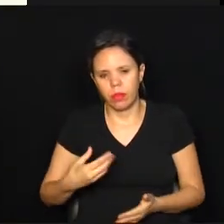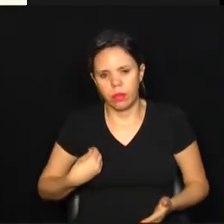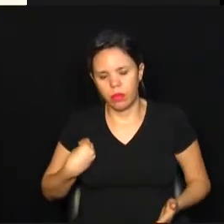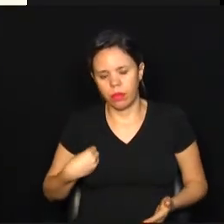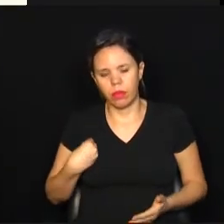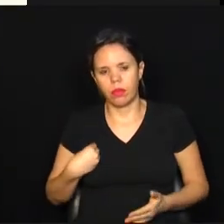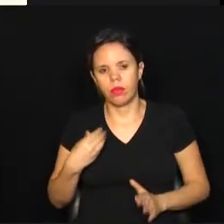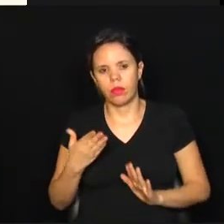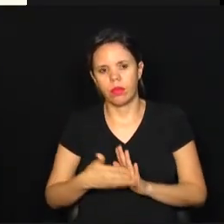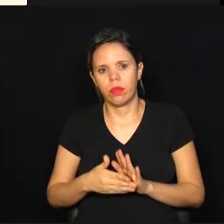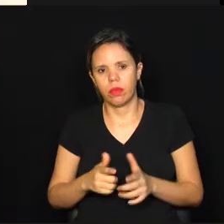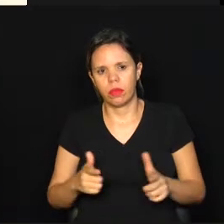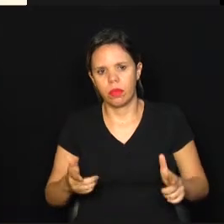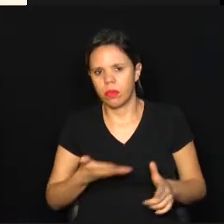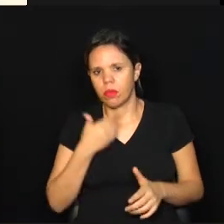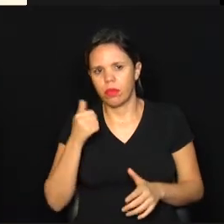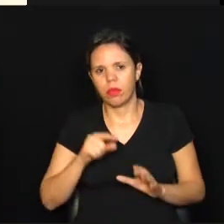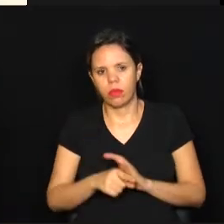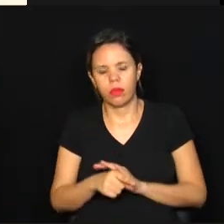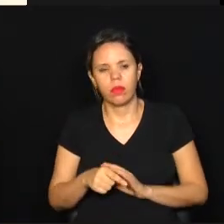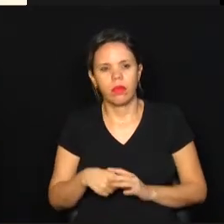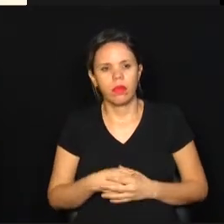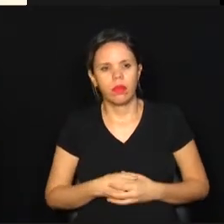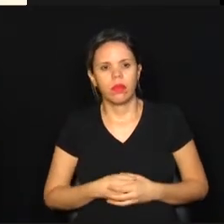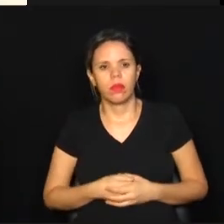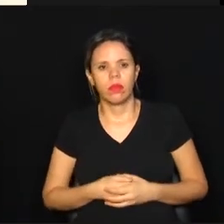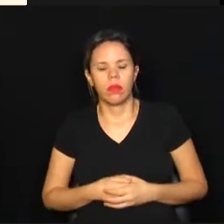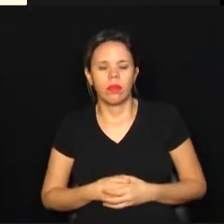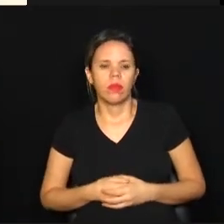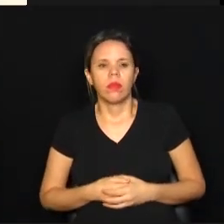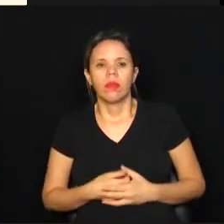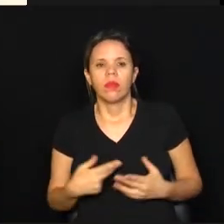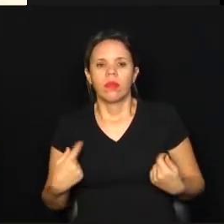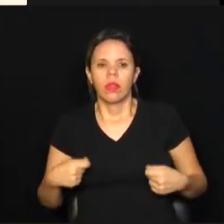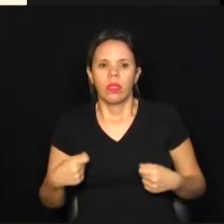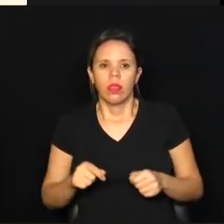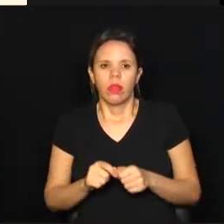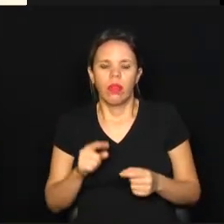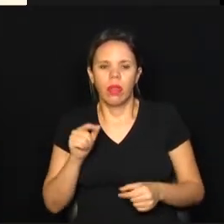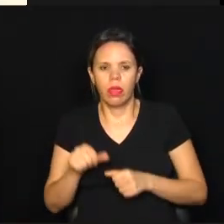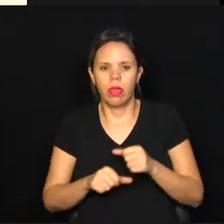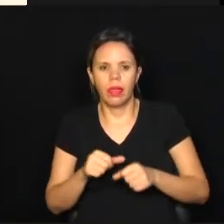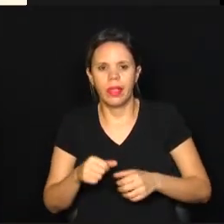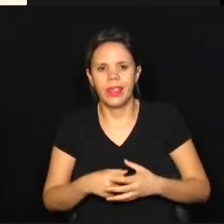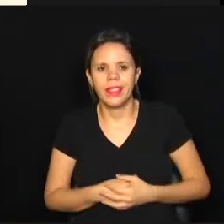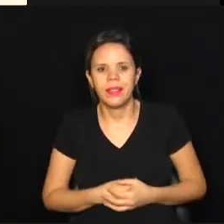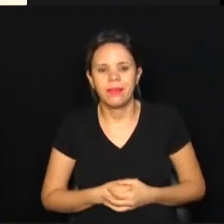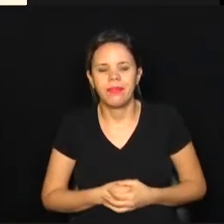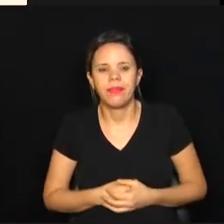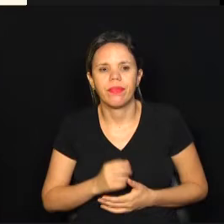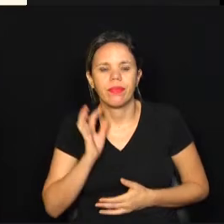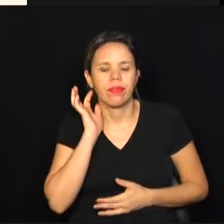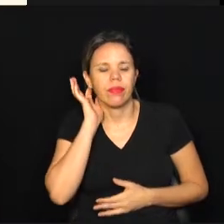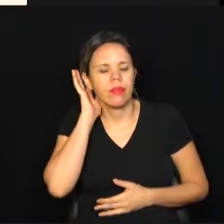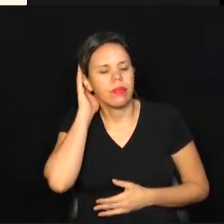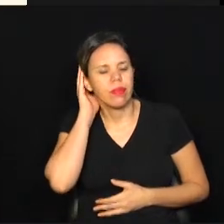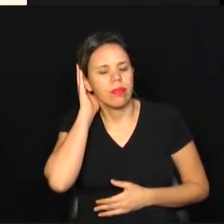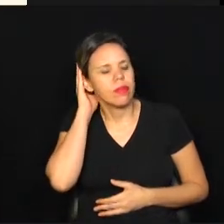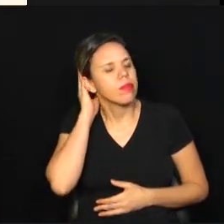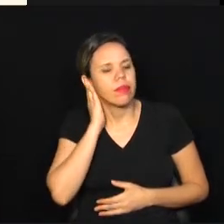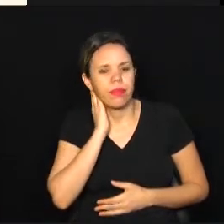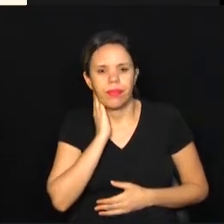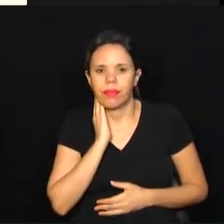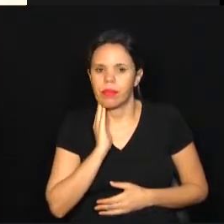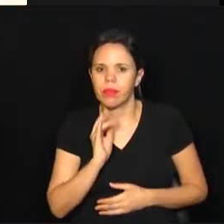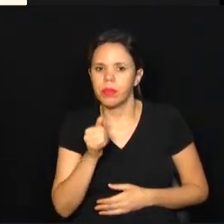ela um pouco mais amadurecida com relação às coisas que precisam ser alteradas, tá ok? Entendo que a